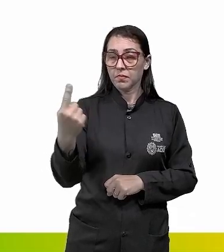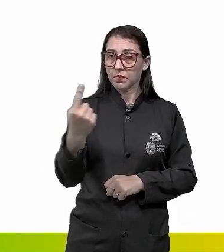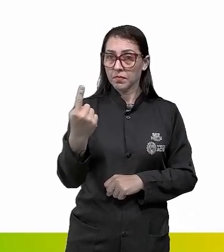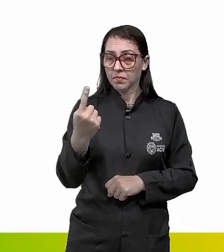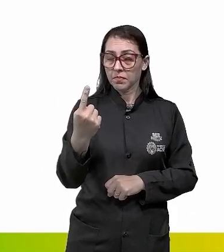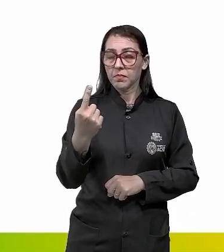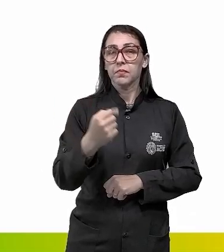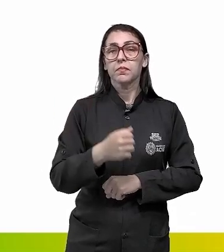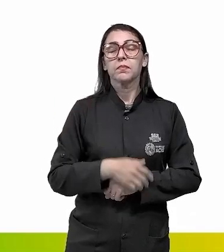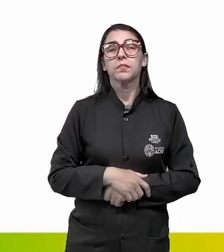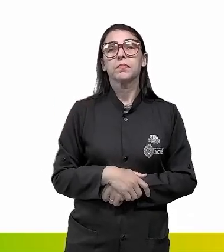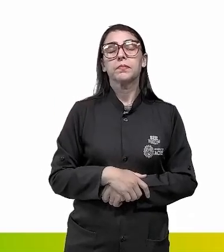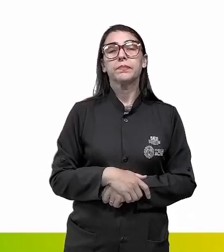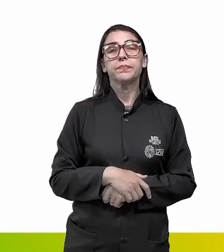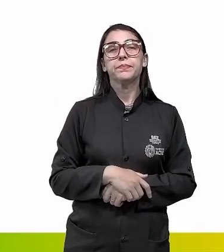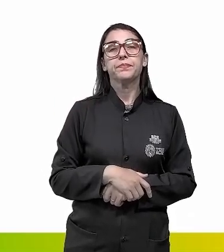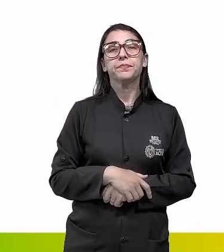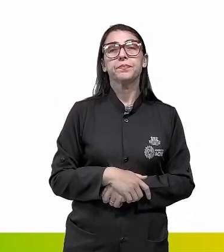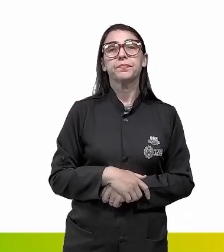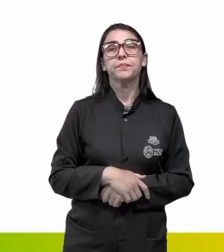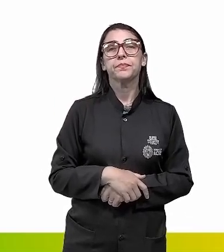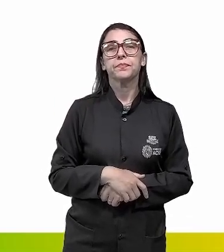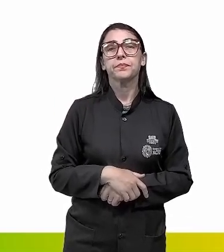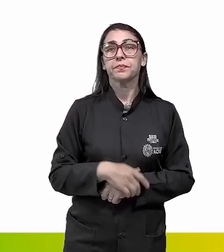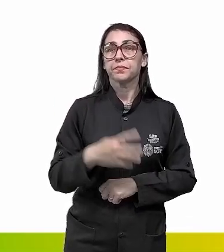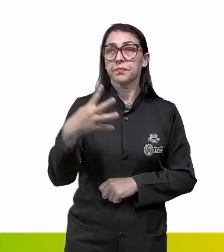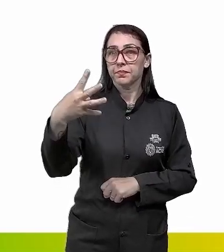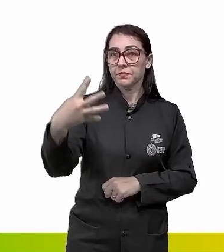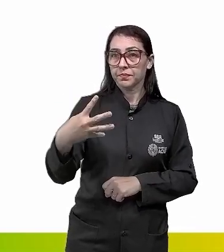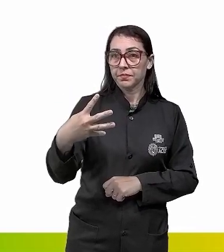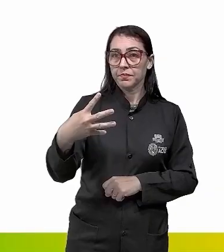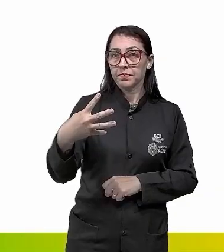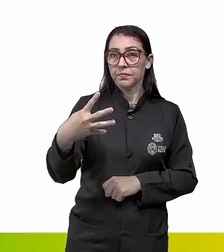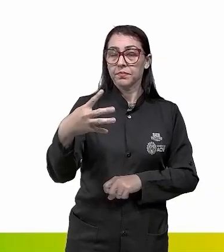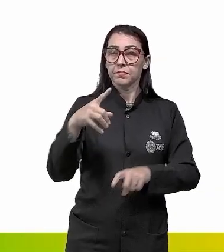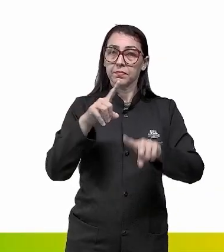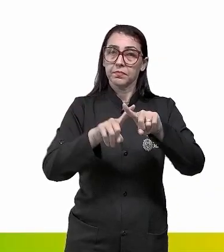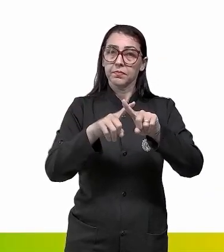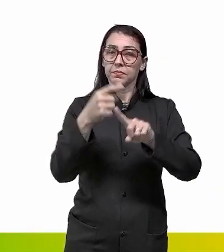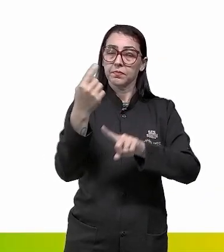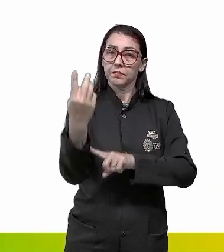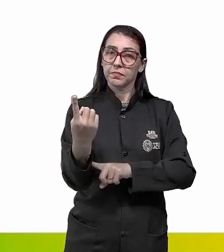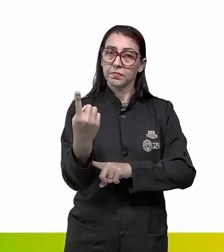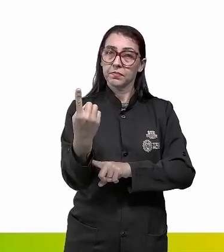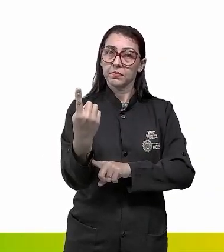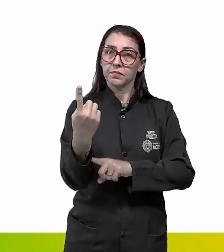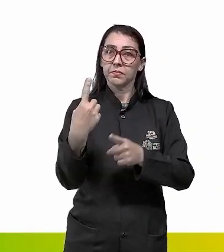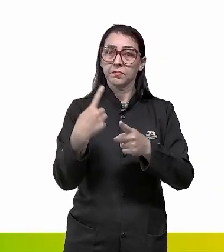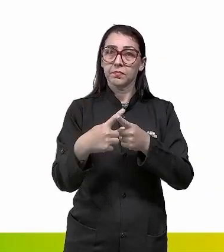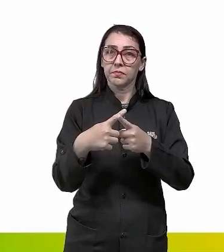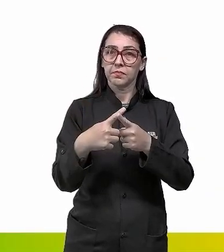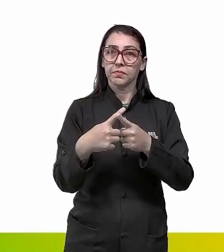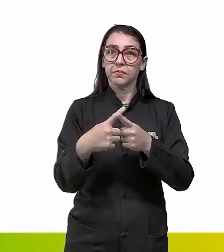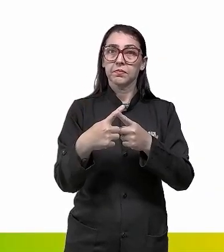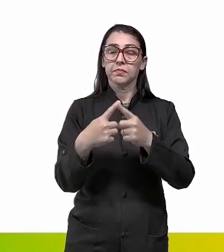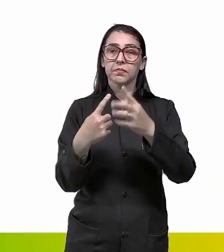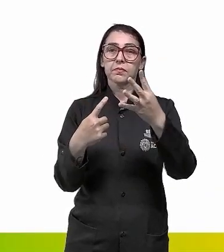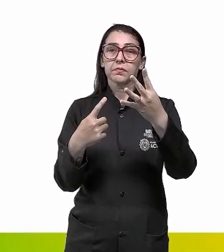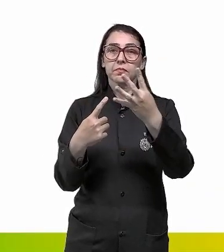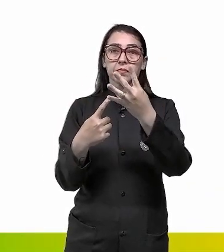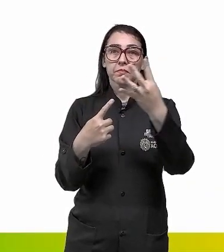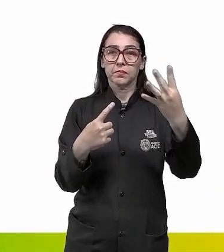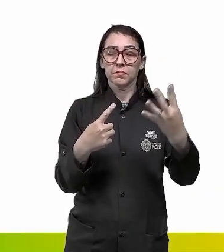lado do quadrado, é 4 vezes 1, porque é 1 mais 1 mais